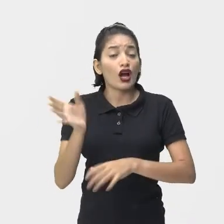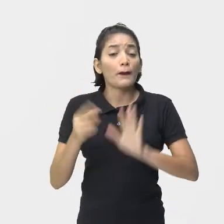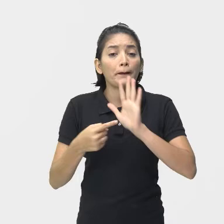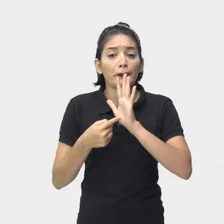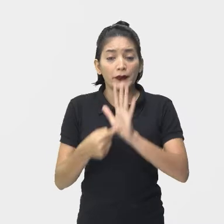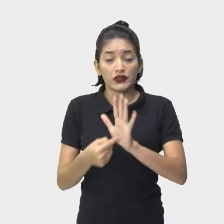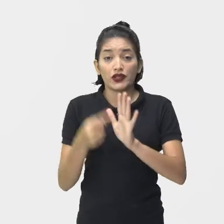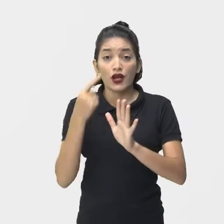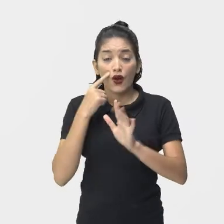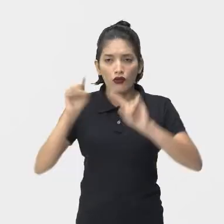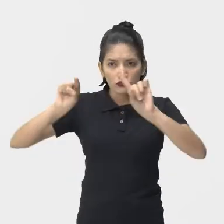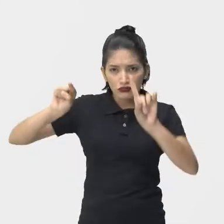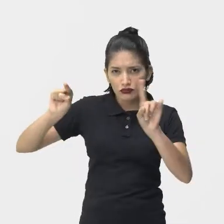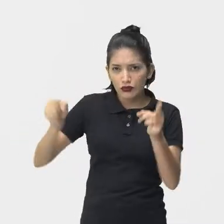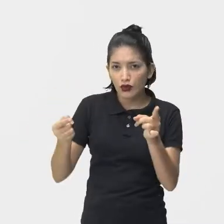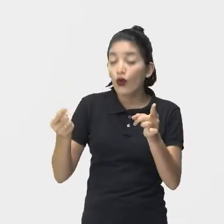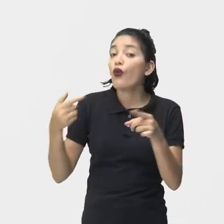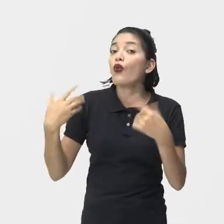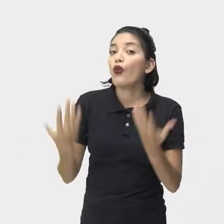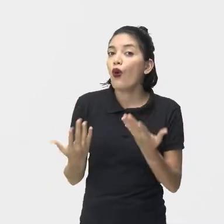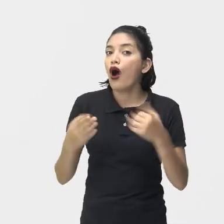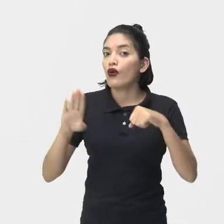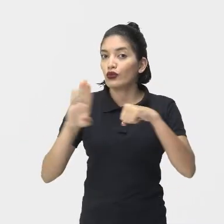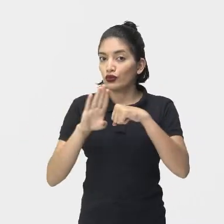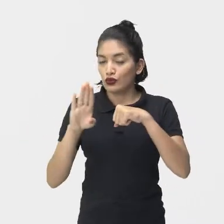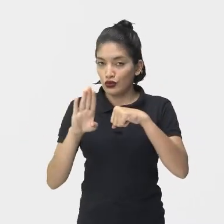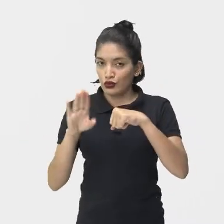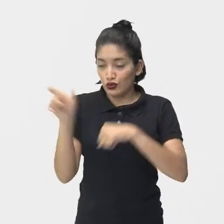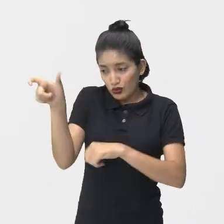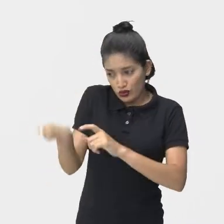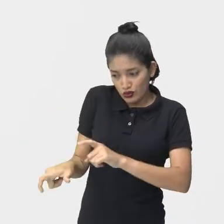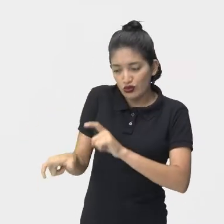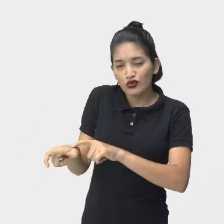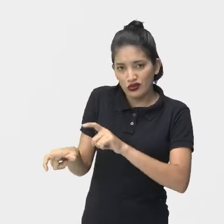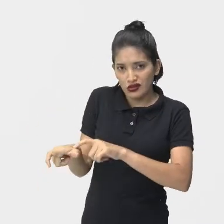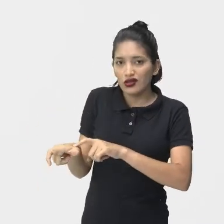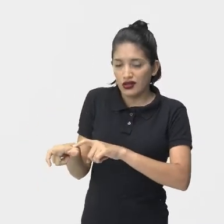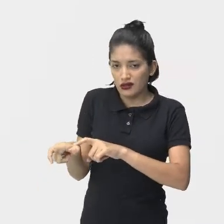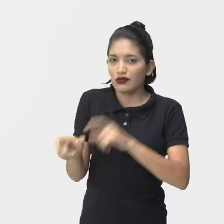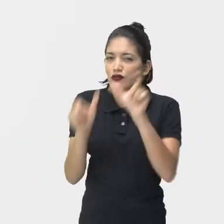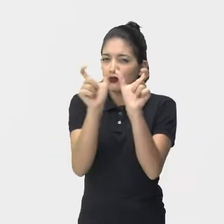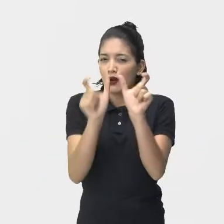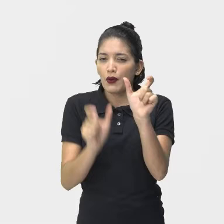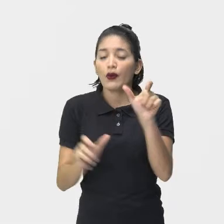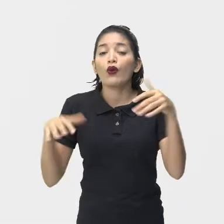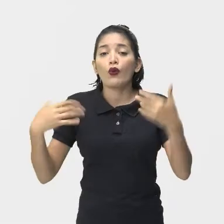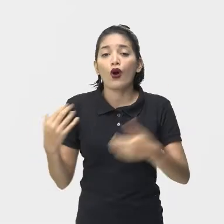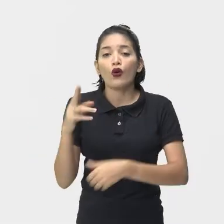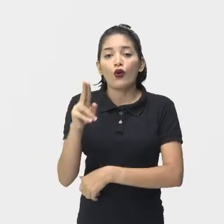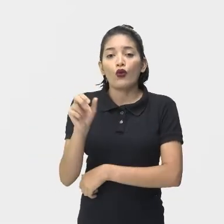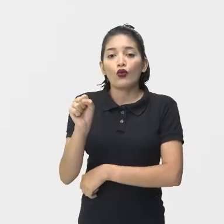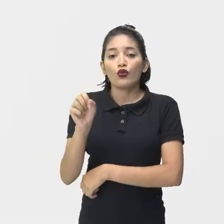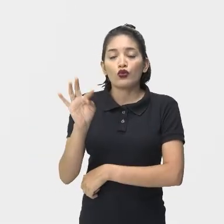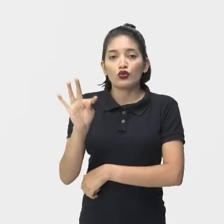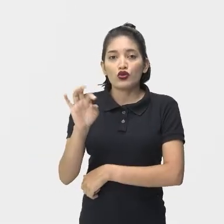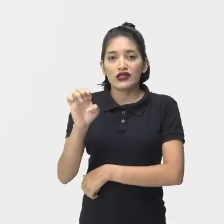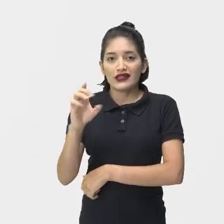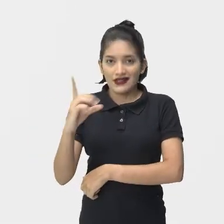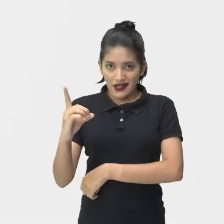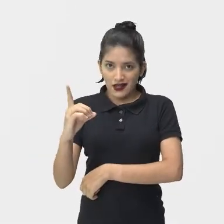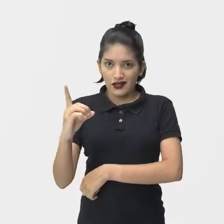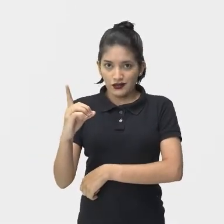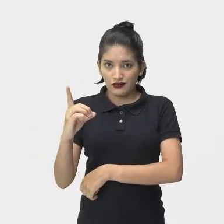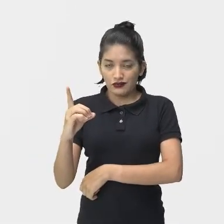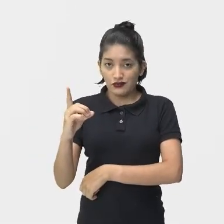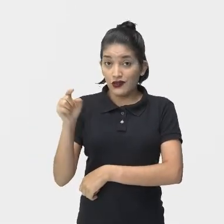indiquei qual é o sujeito aqui. O sujeito que eu vou conjugar o verbo é usted,